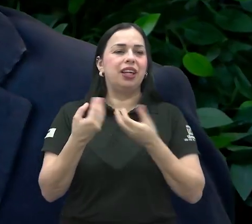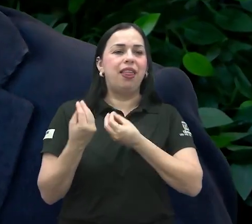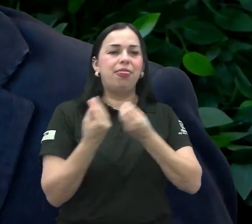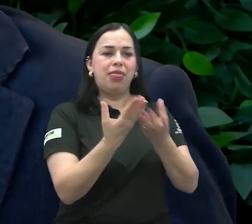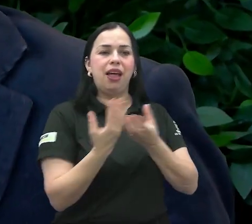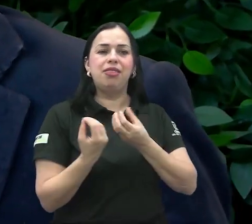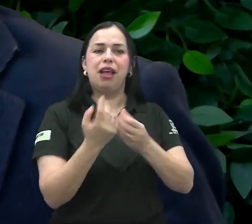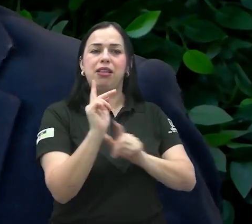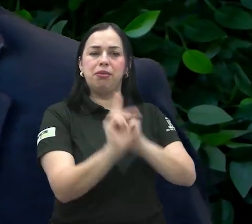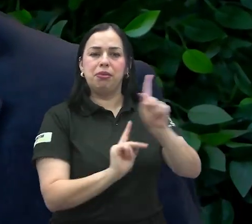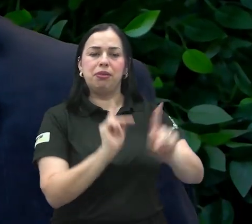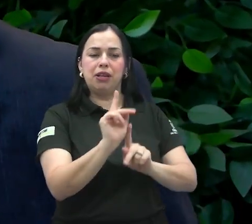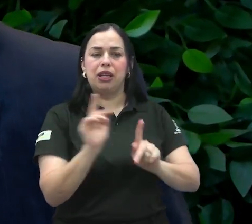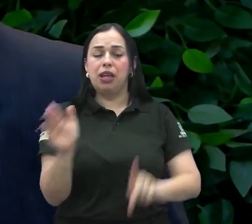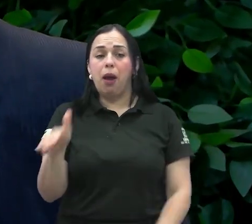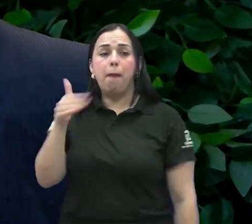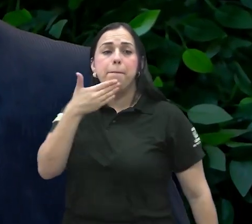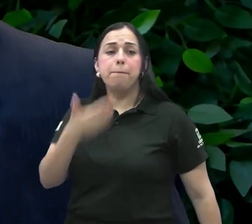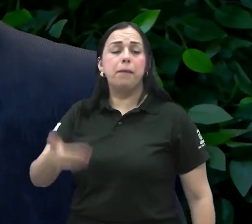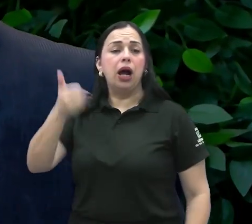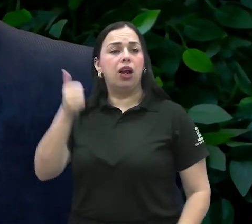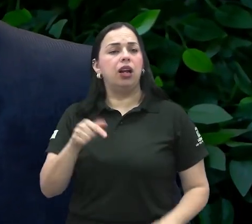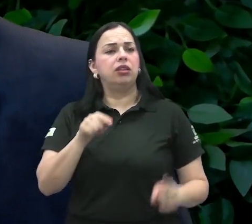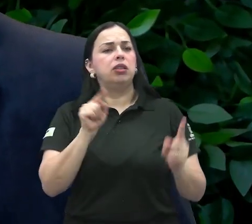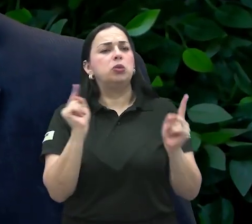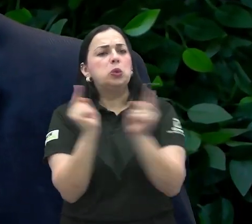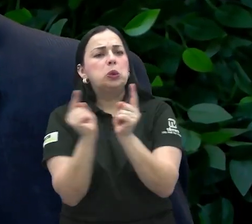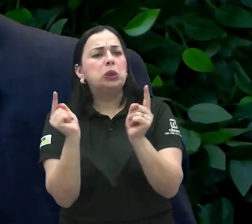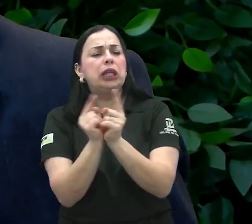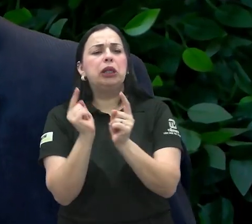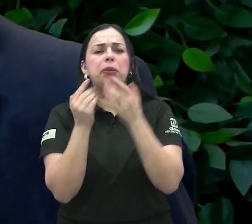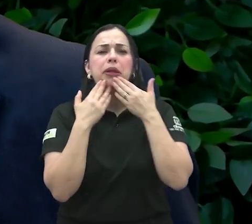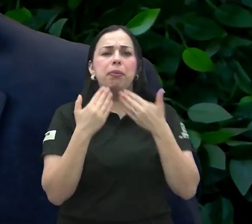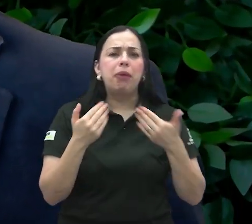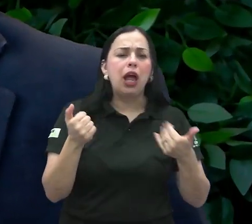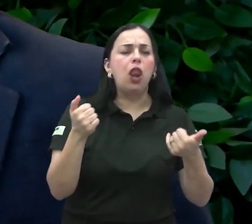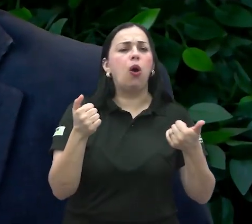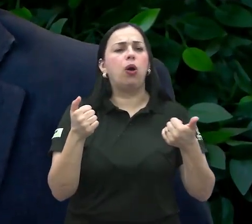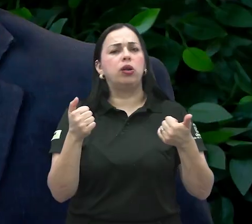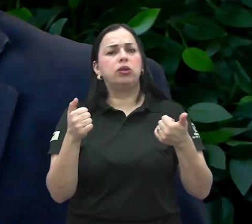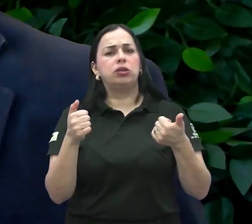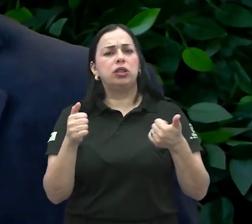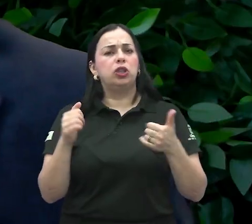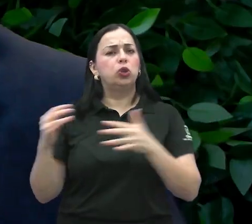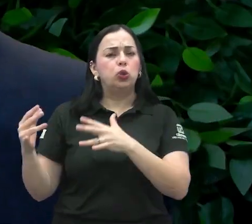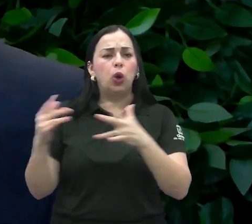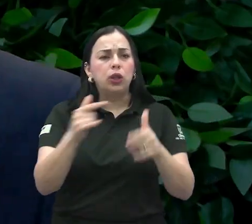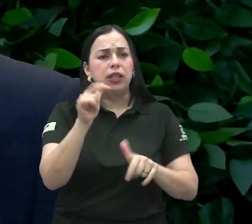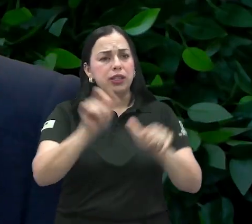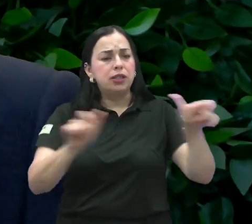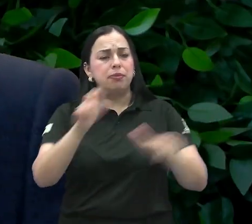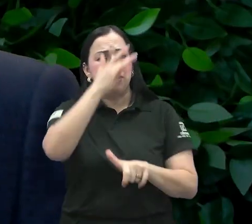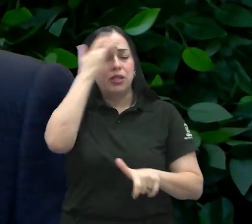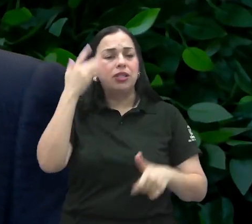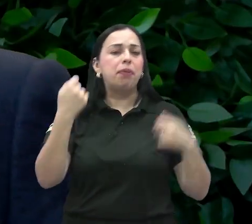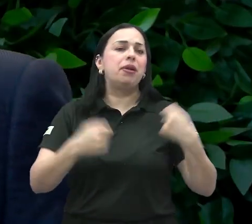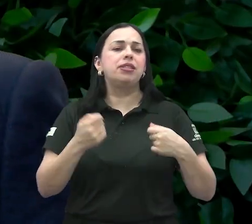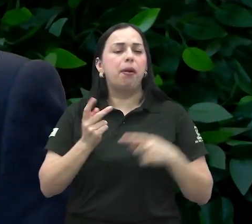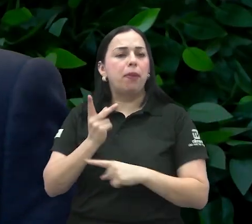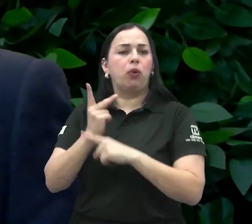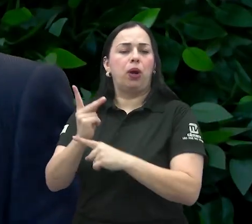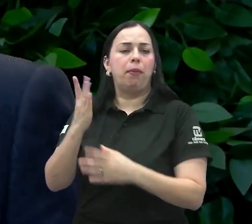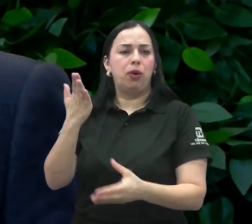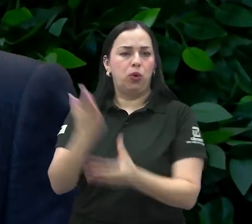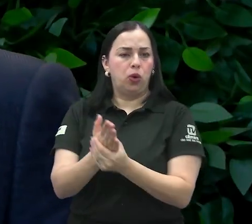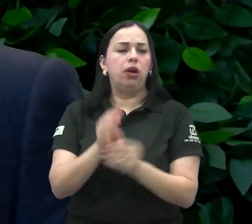quer realmente entregar para a população, né? Entregar o que tem de melhor, facilitando a entrada, facilitando o ingresso, né, de todo mundo que pretende,